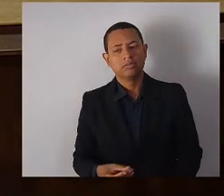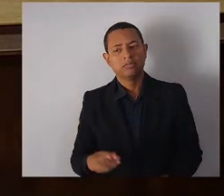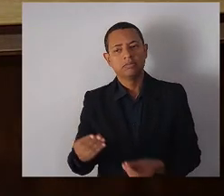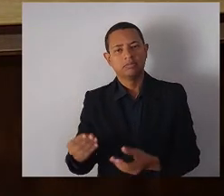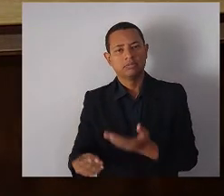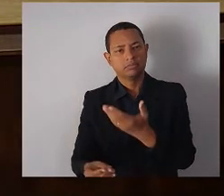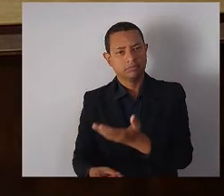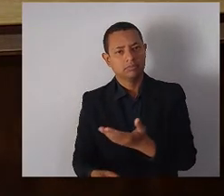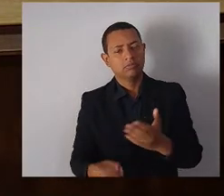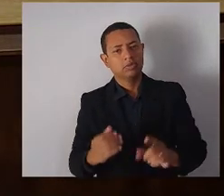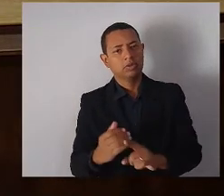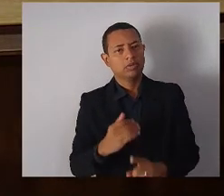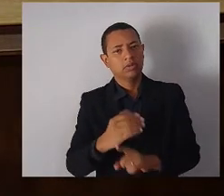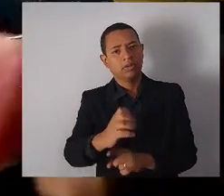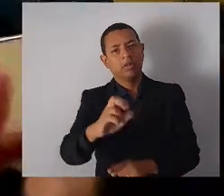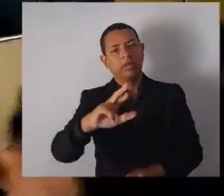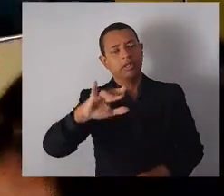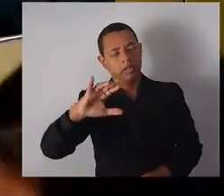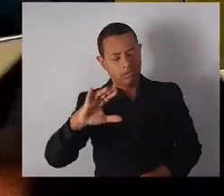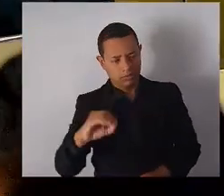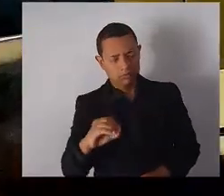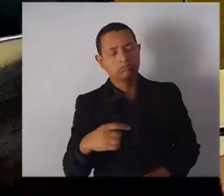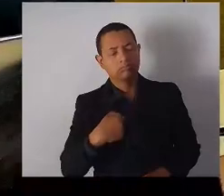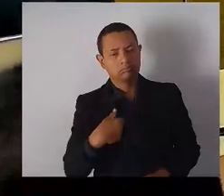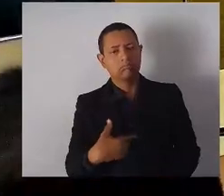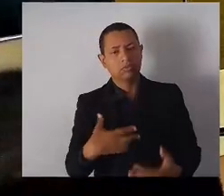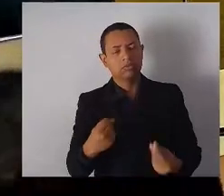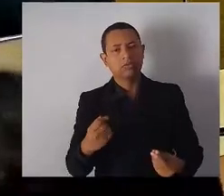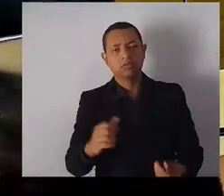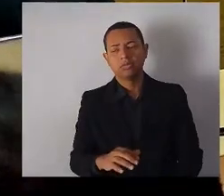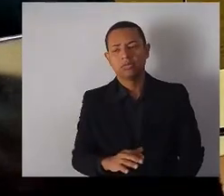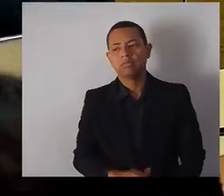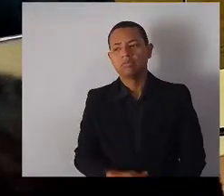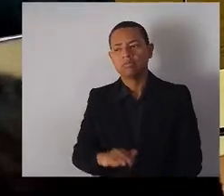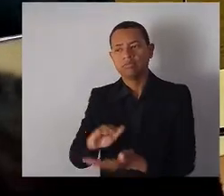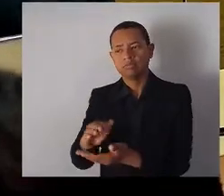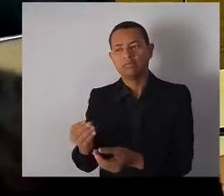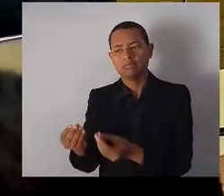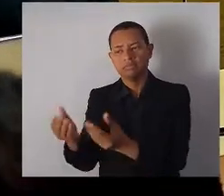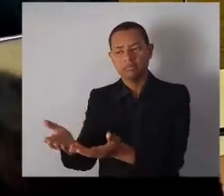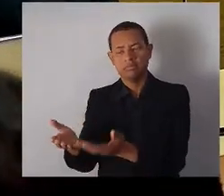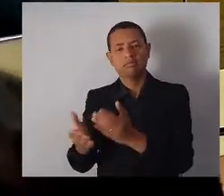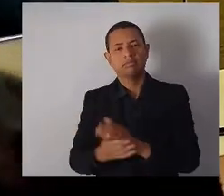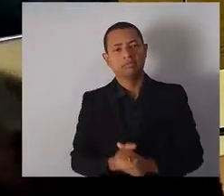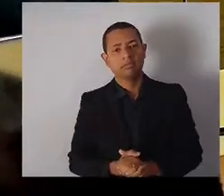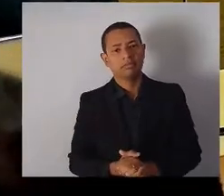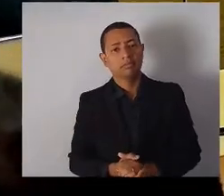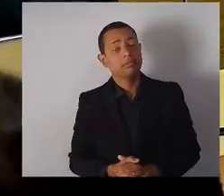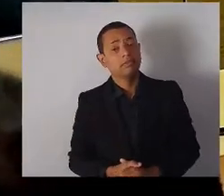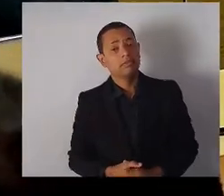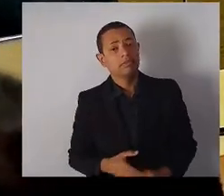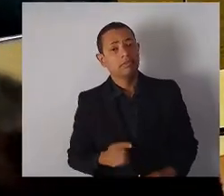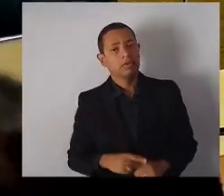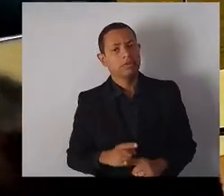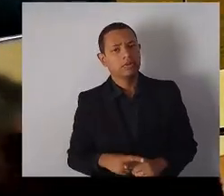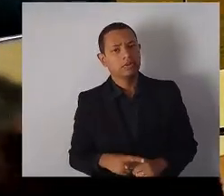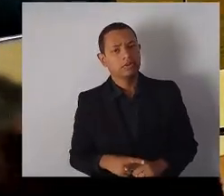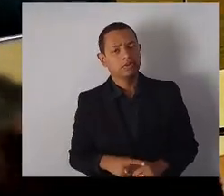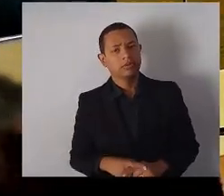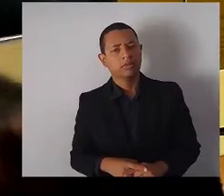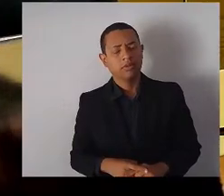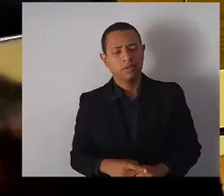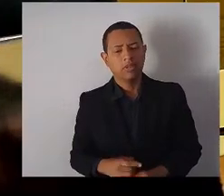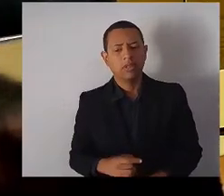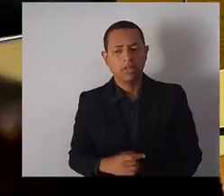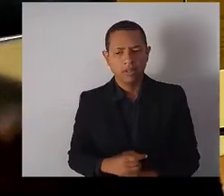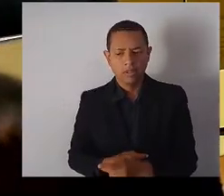acolhi no sentido de determinar a redistribuição para Sua Excelência, exatamente por entender que a causa petente é